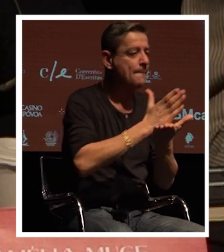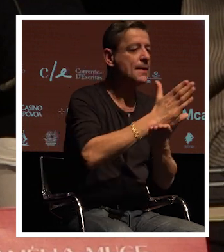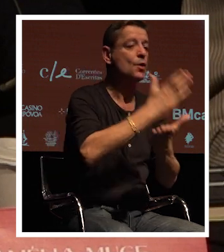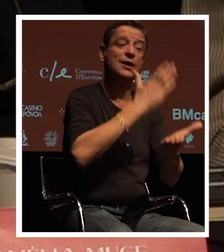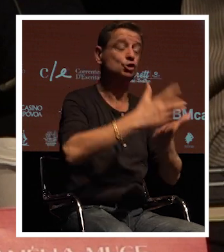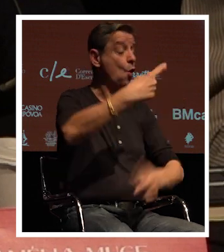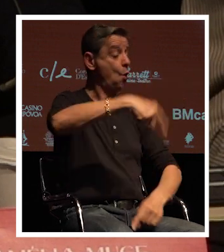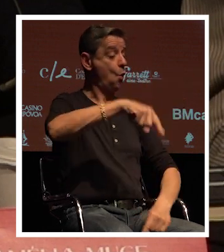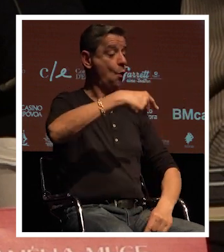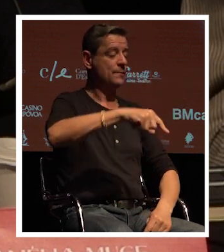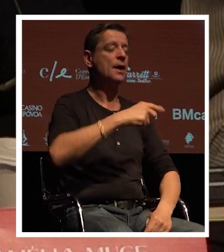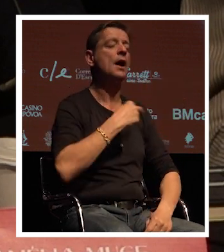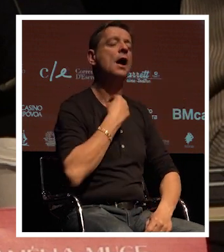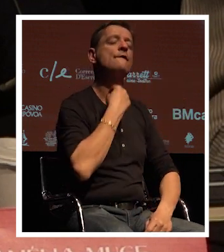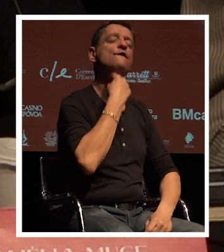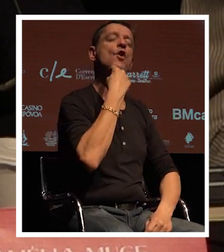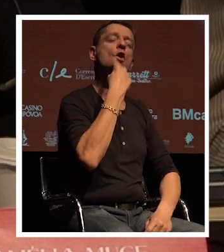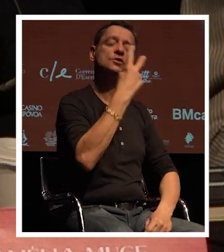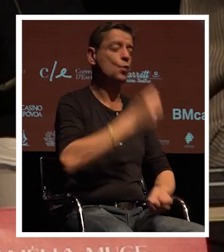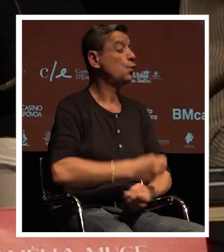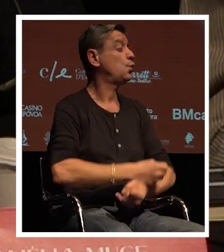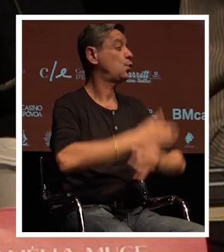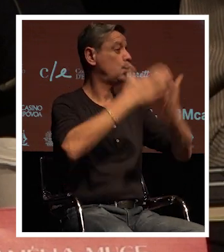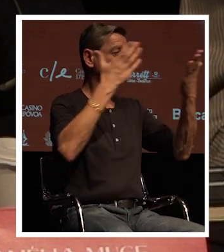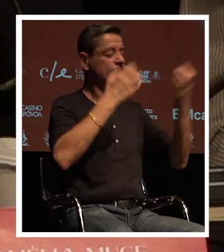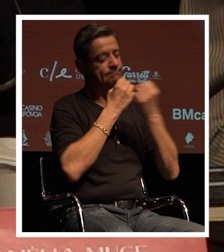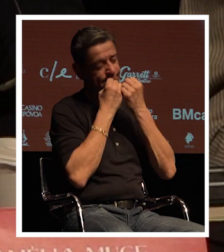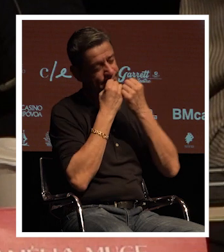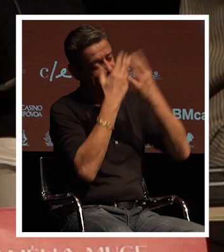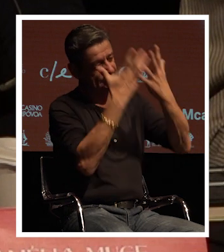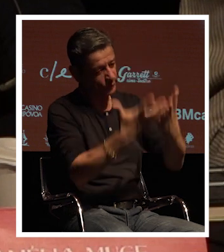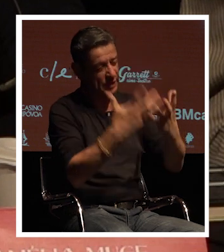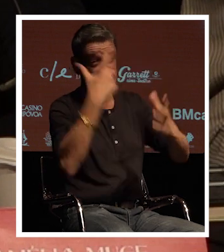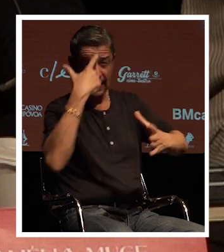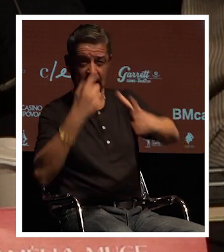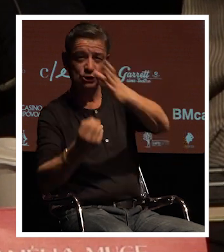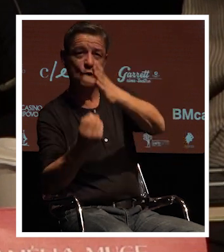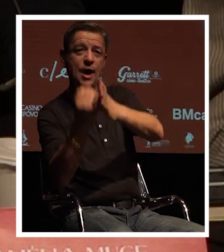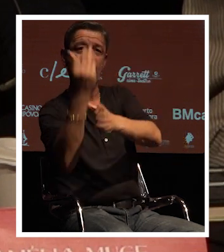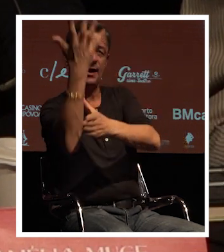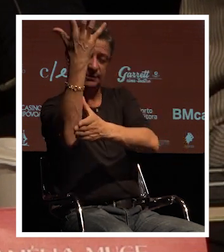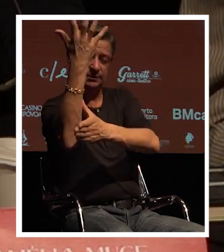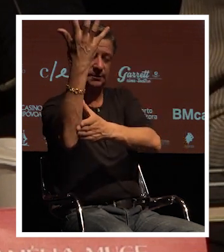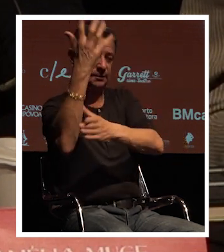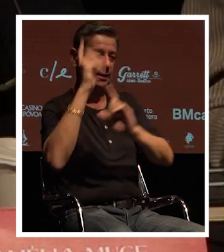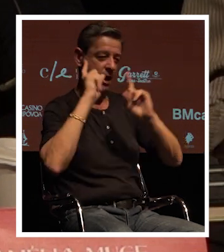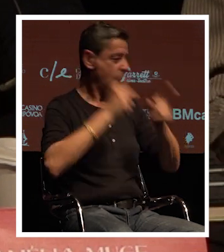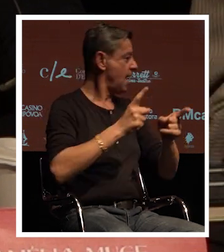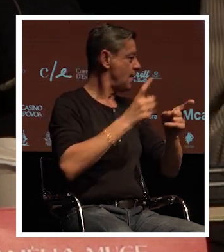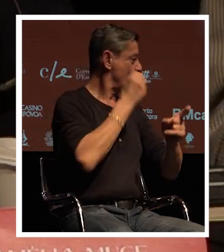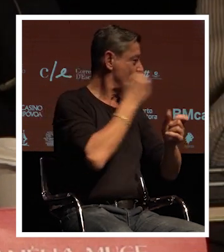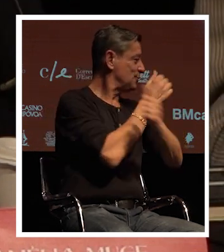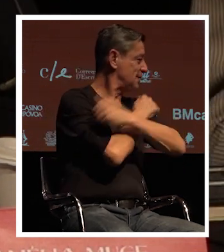é só uma traz na voz muitas vozes é Generosa com as suas criações como com os